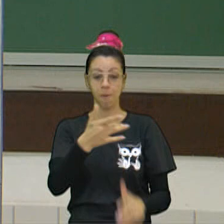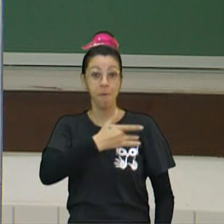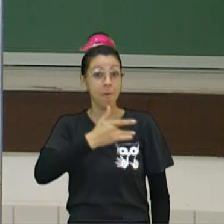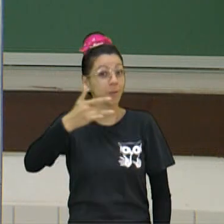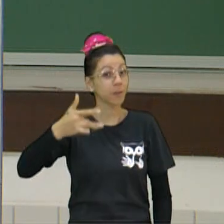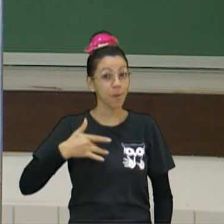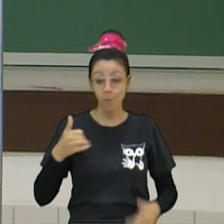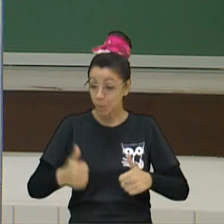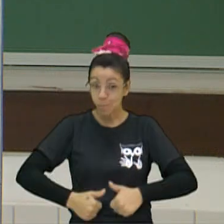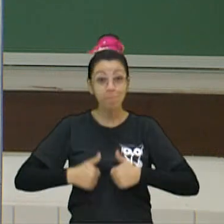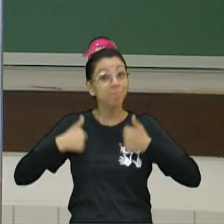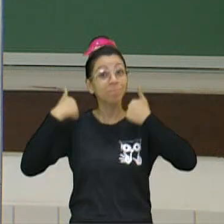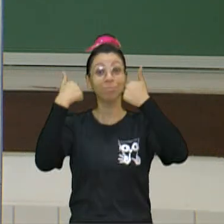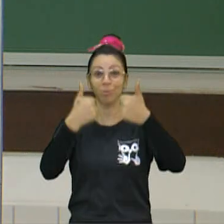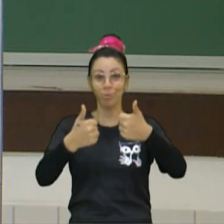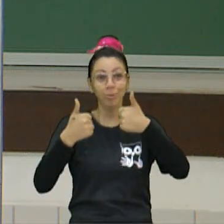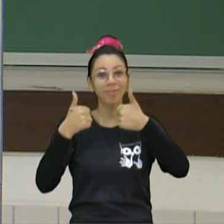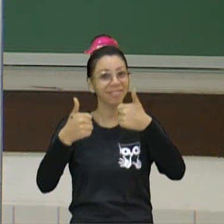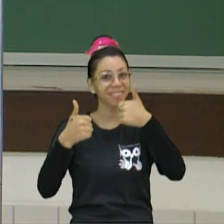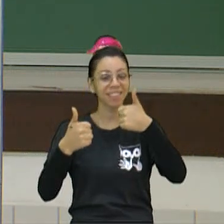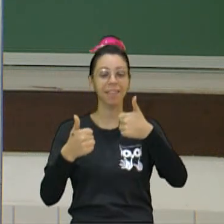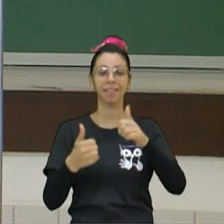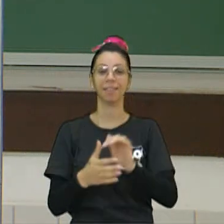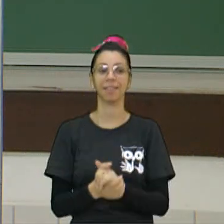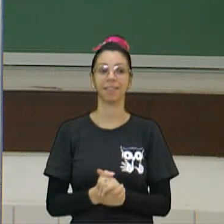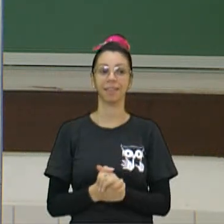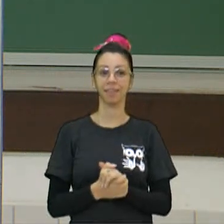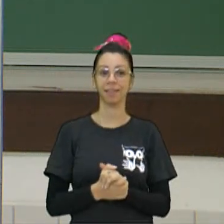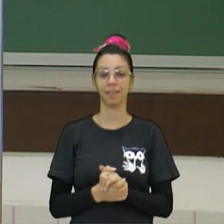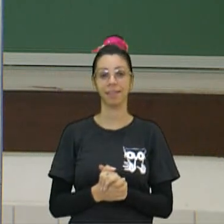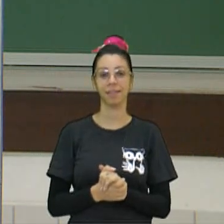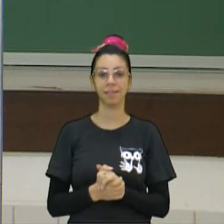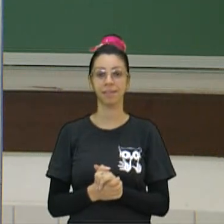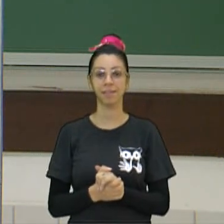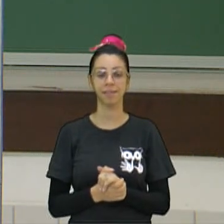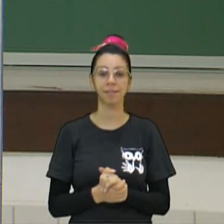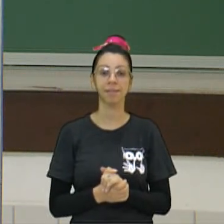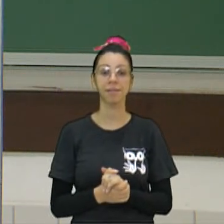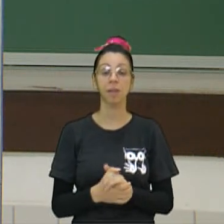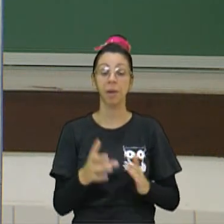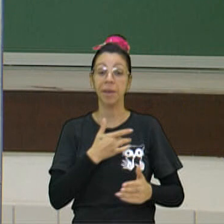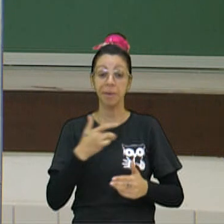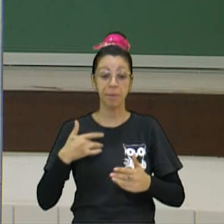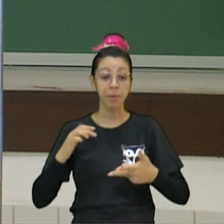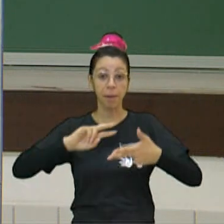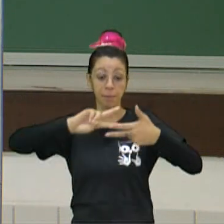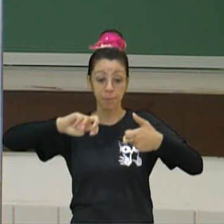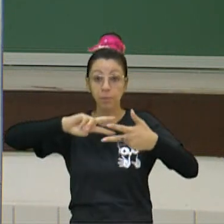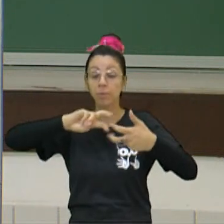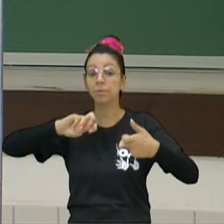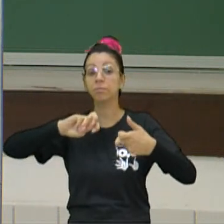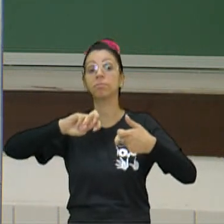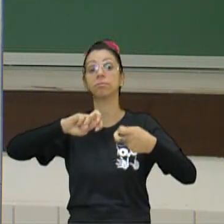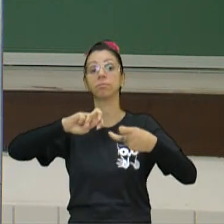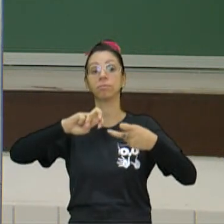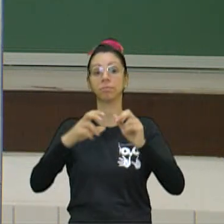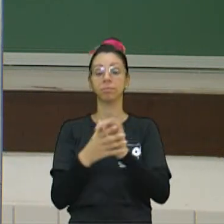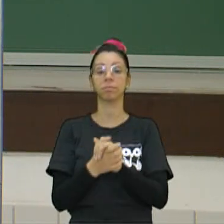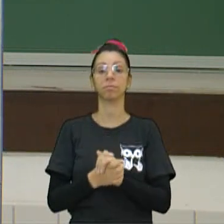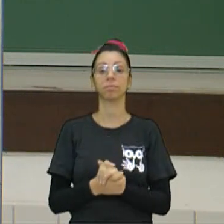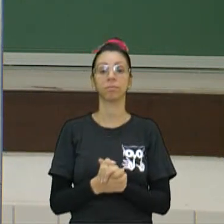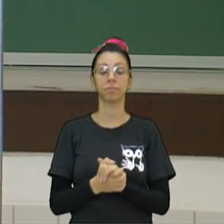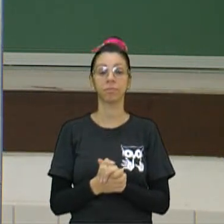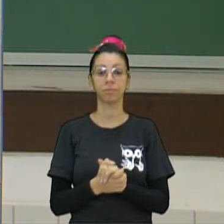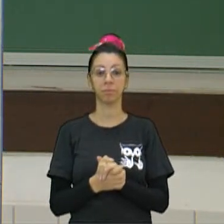estava muito boa, né? Nessa época com a foto. Podemos ver ali que toda a questão de musculatura, né, do corpo dele está bastante